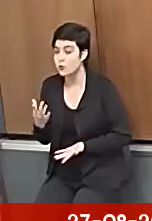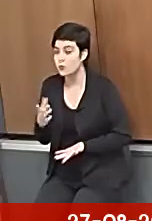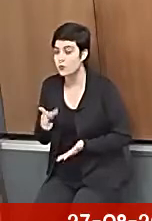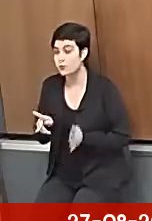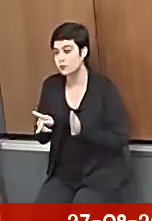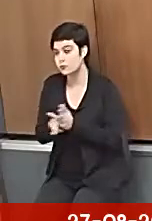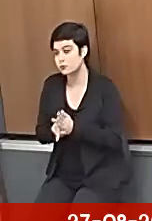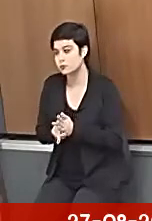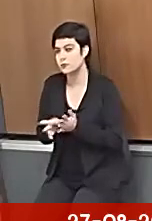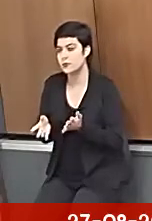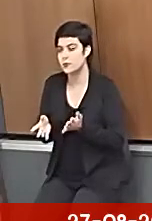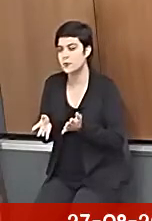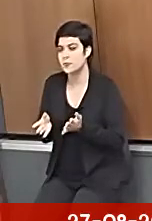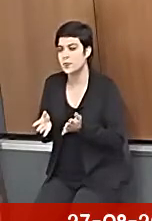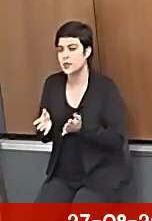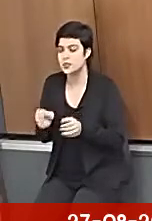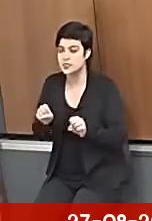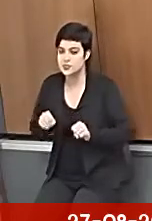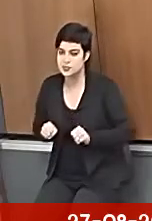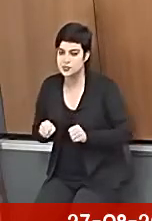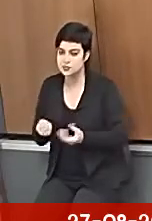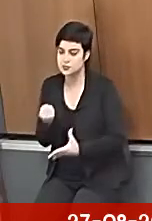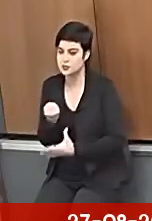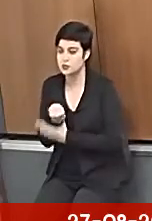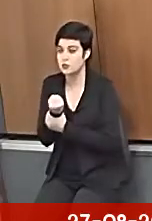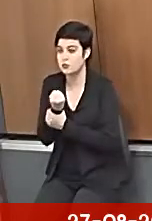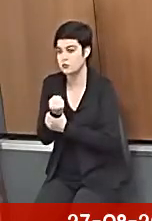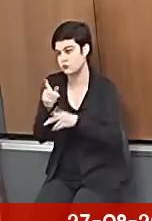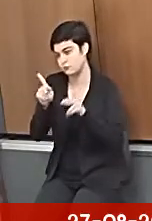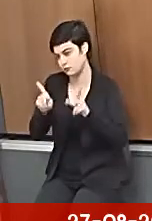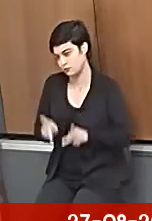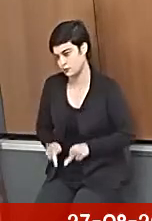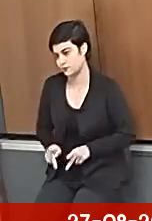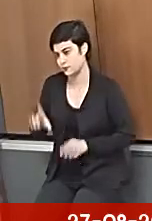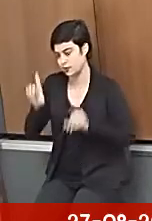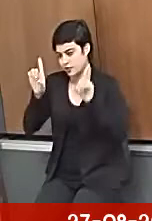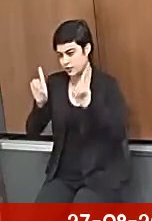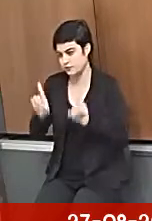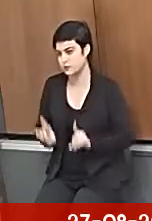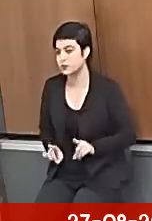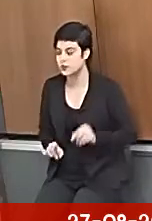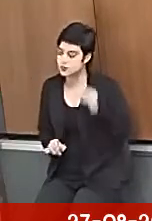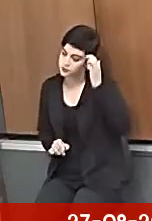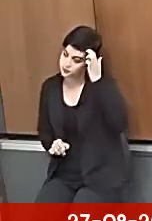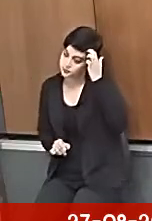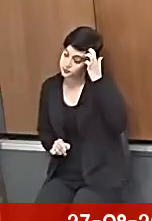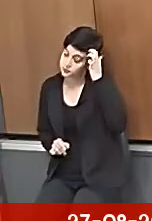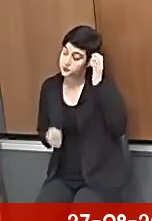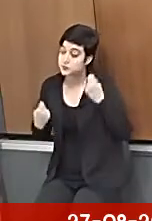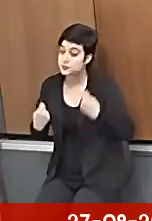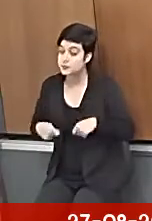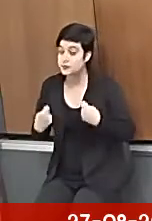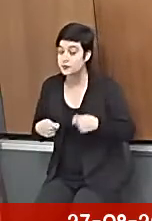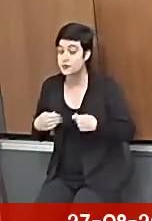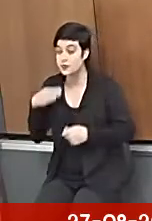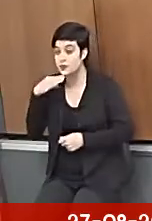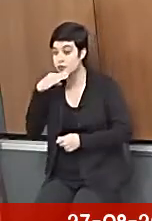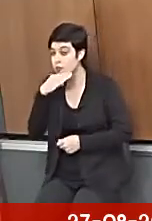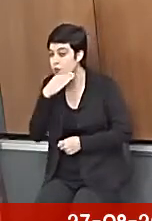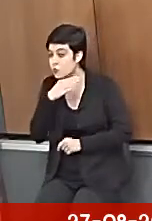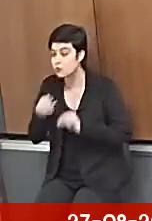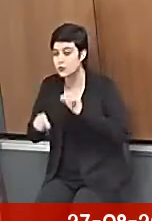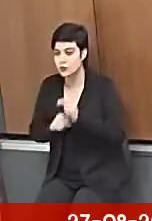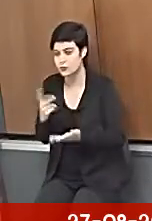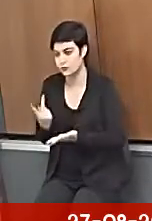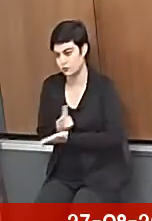do da segurança das pessoas com deficiência da necessidade de se olhar com a realidade que temos hoje no